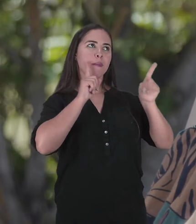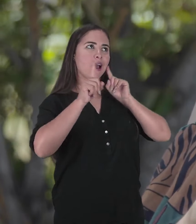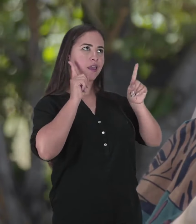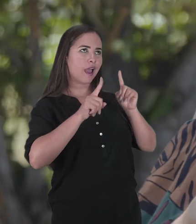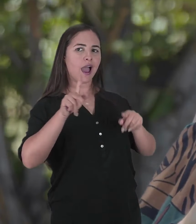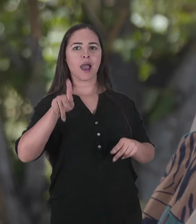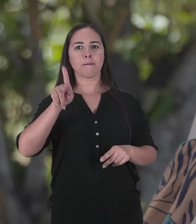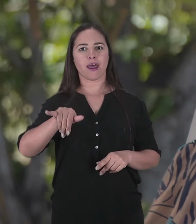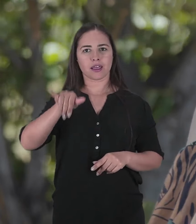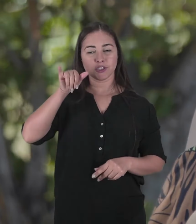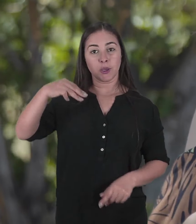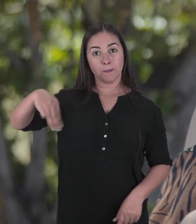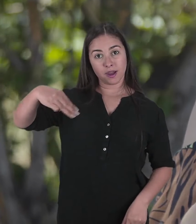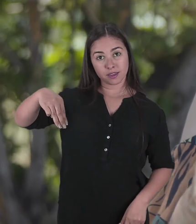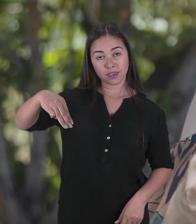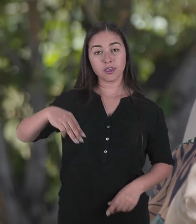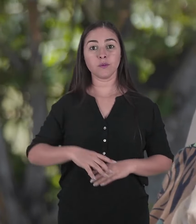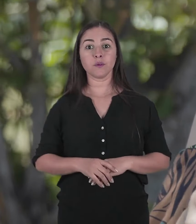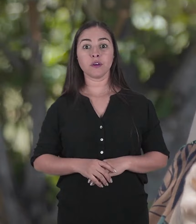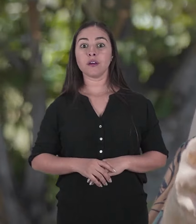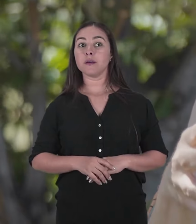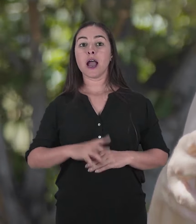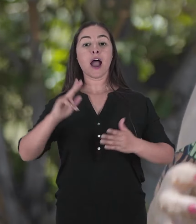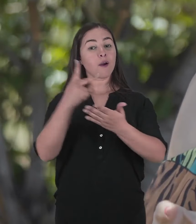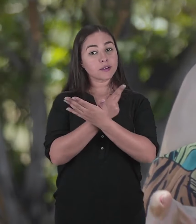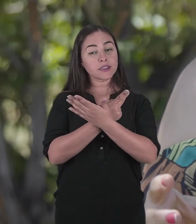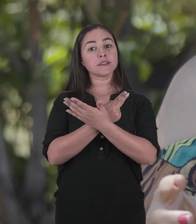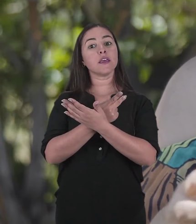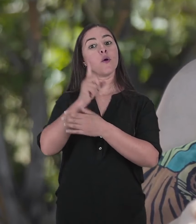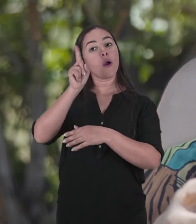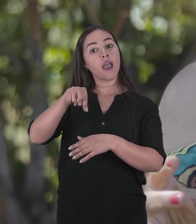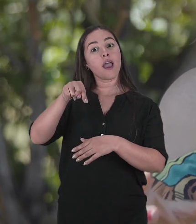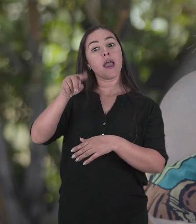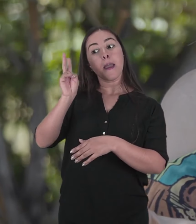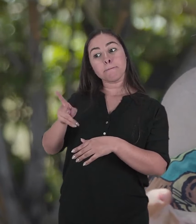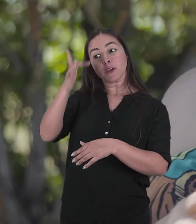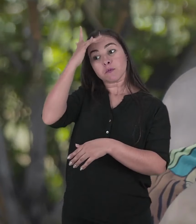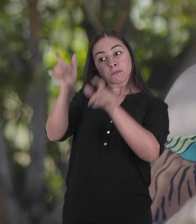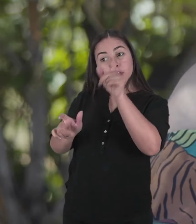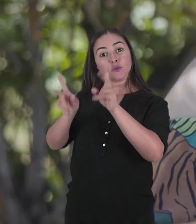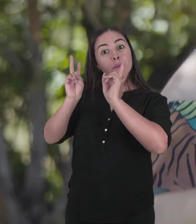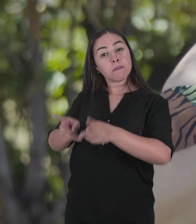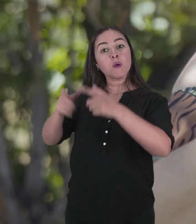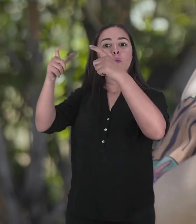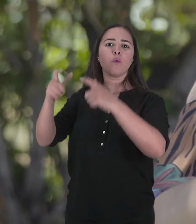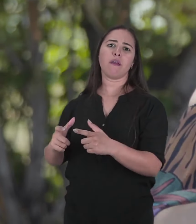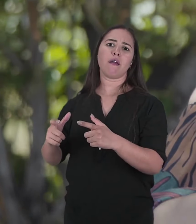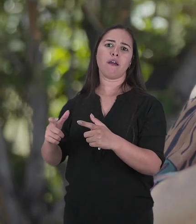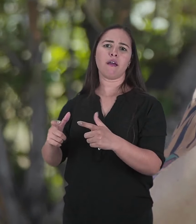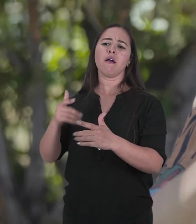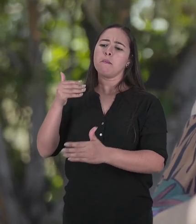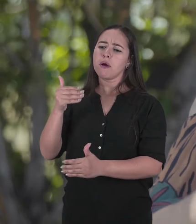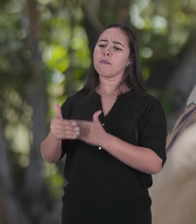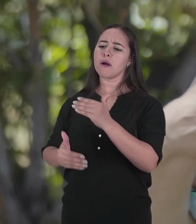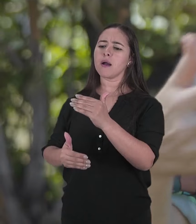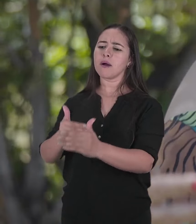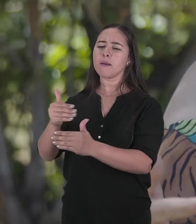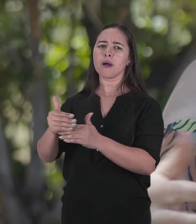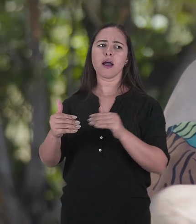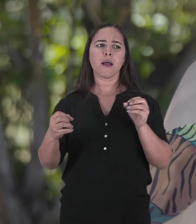Maricá, em Paraty, em Manguinhos, foi feita pelos atores locais. A gente foi no processo de